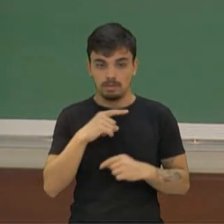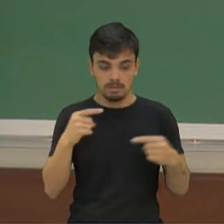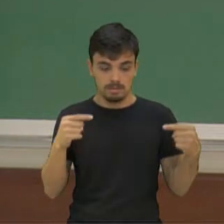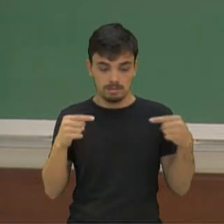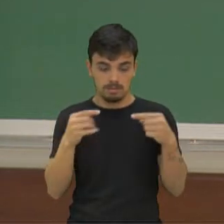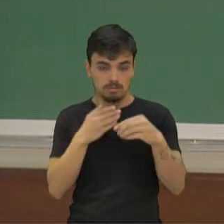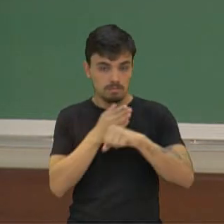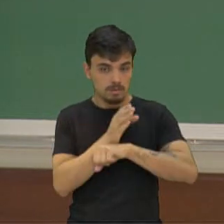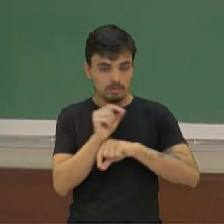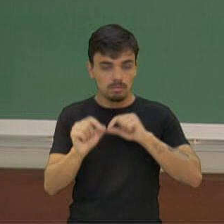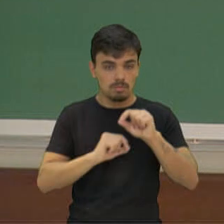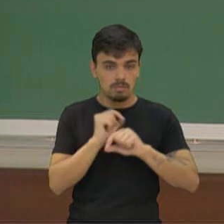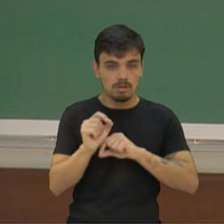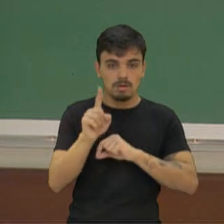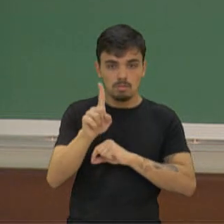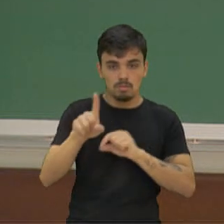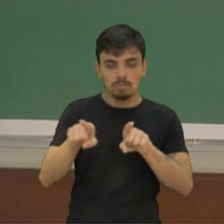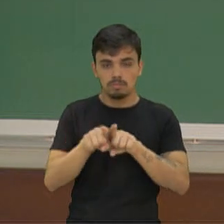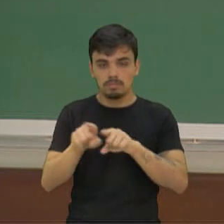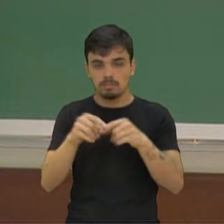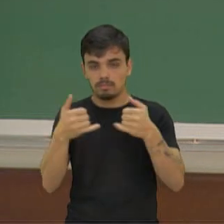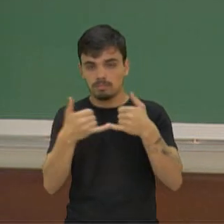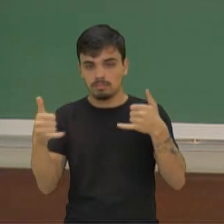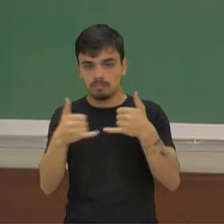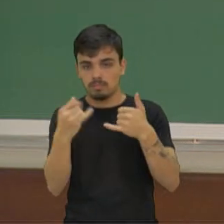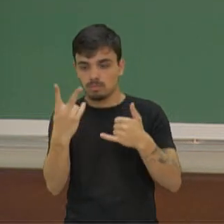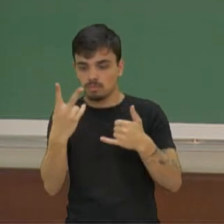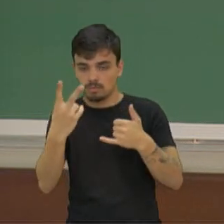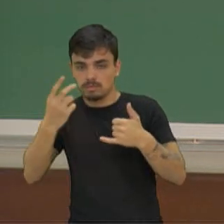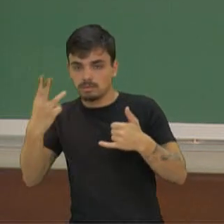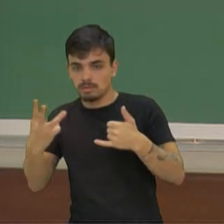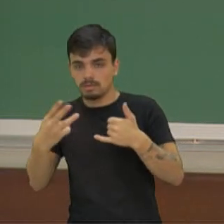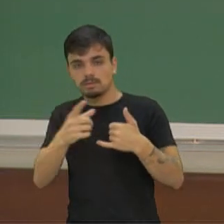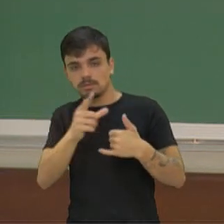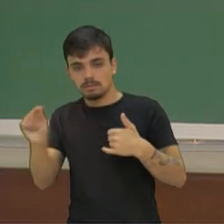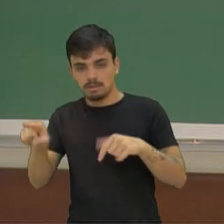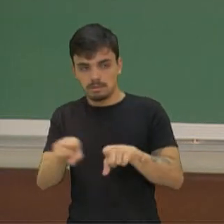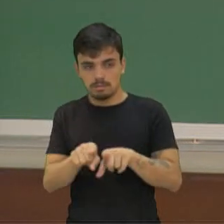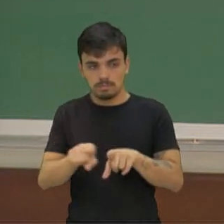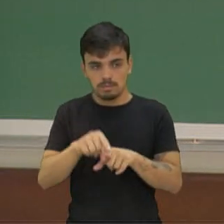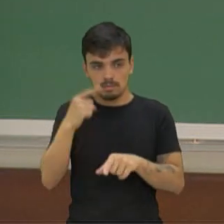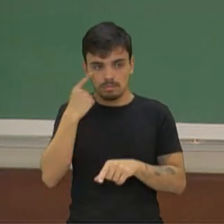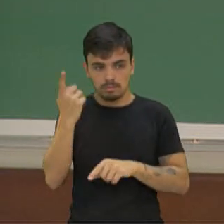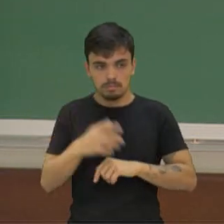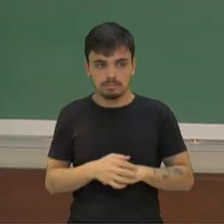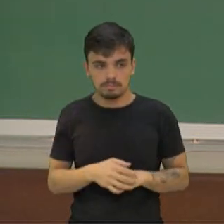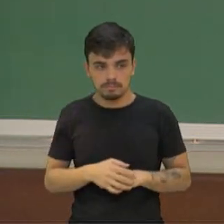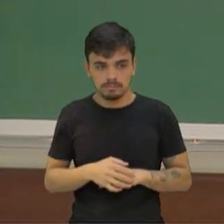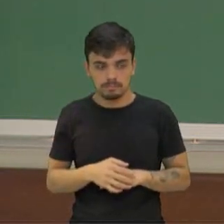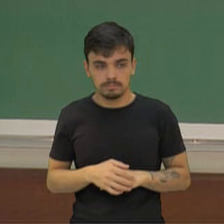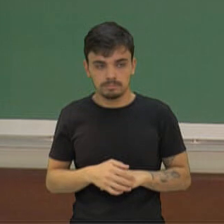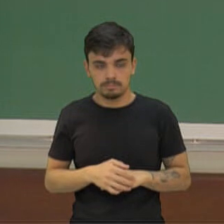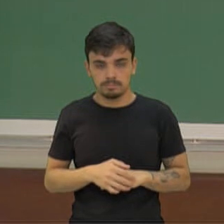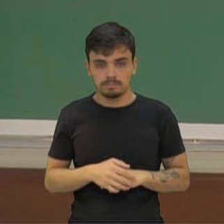saem. I1 igual a I2 mais I3. A soma das correntes que entram é igual à soma das correntes que saem.